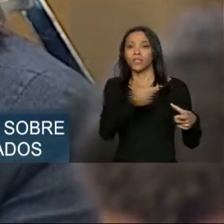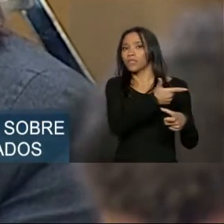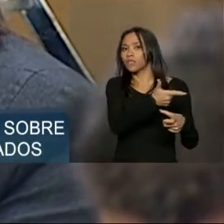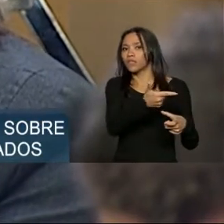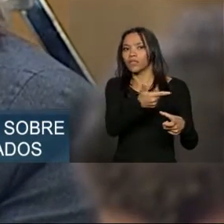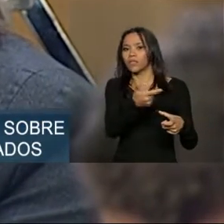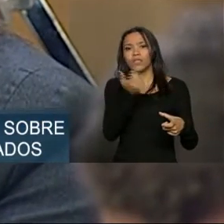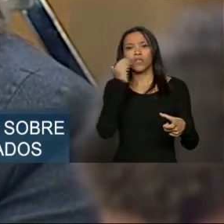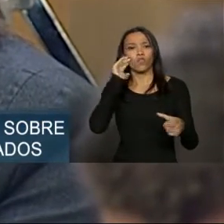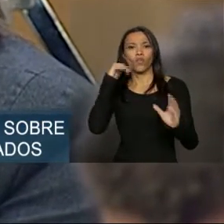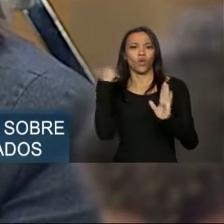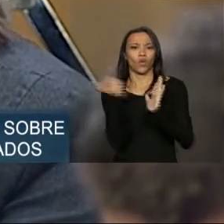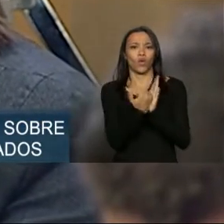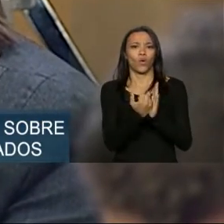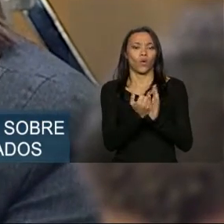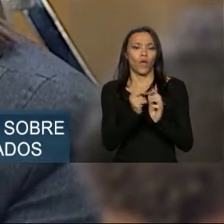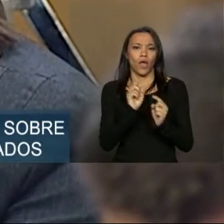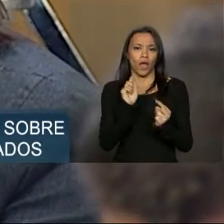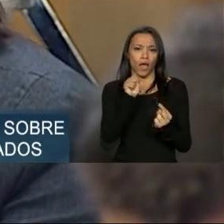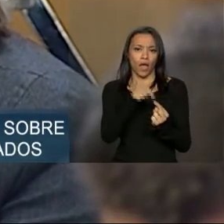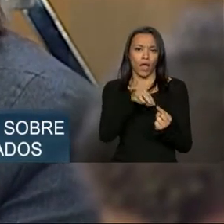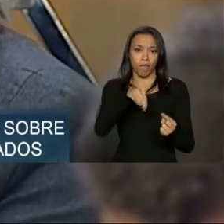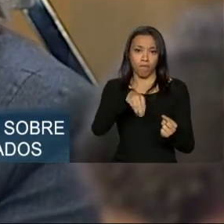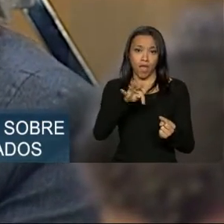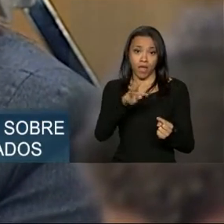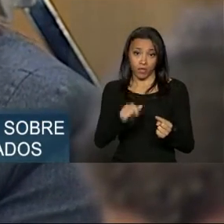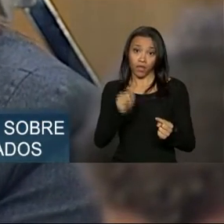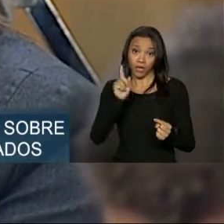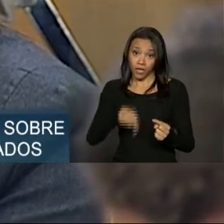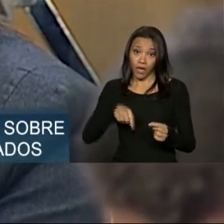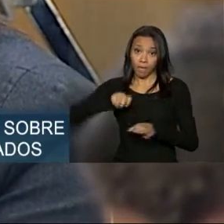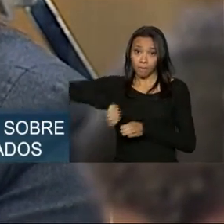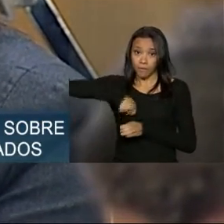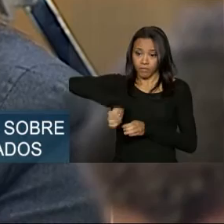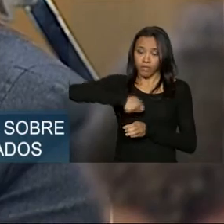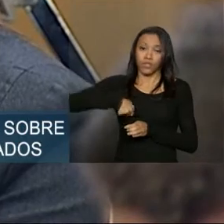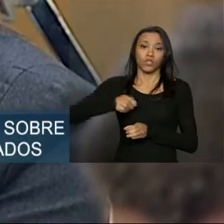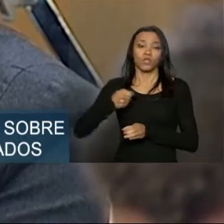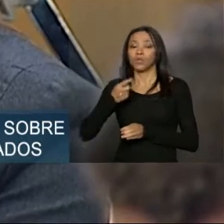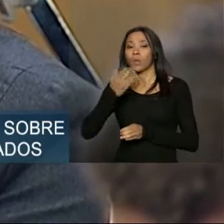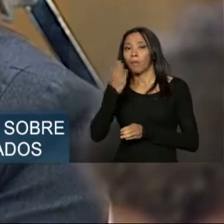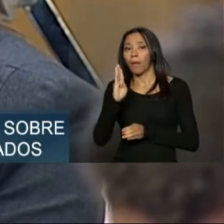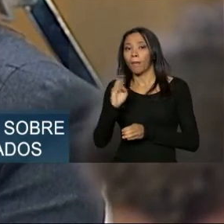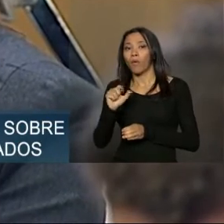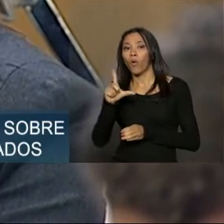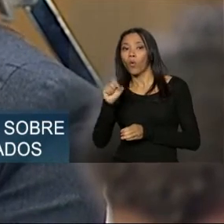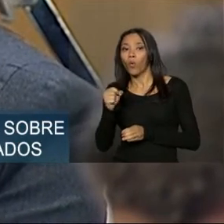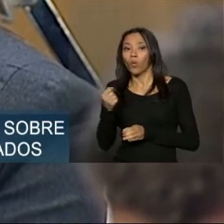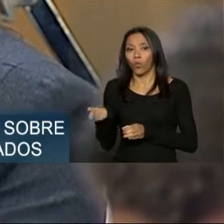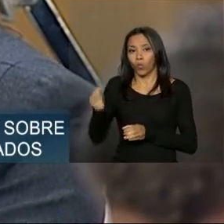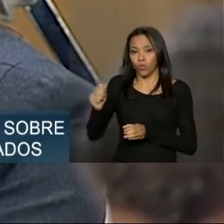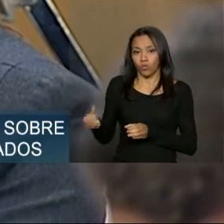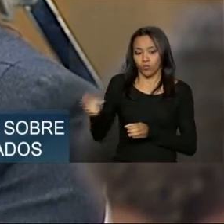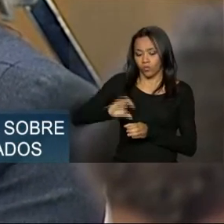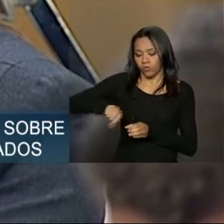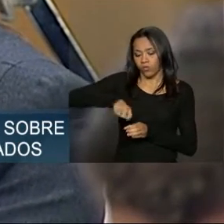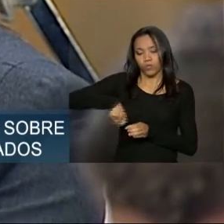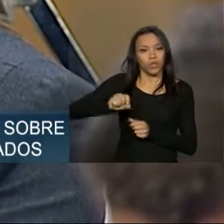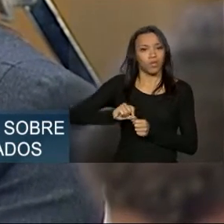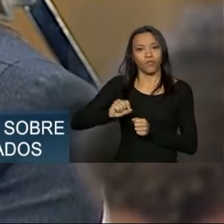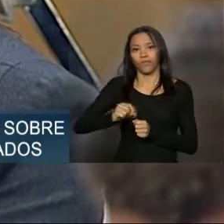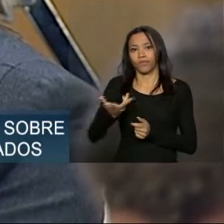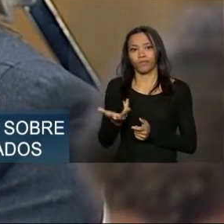não foi cumprida a meta, né, foi de mistura para bolo, eu queria saber se tem um número. Eu acho que isso é essencial. Uma vez que a gente está dando um número da redução